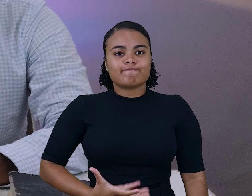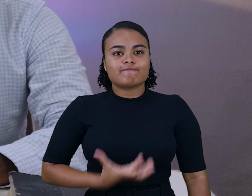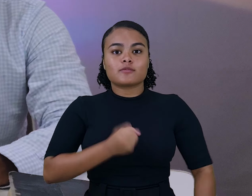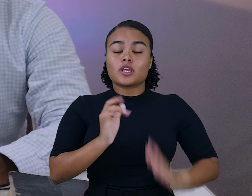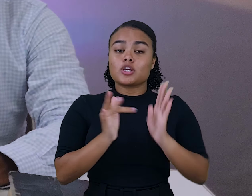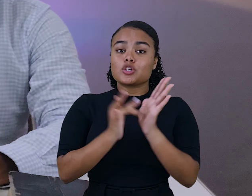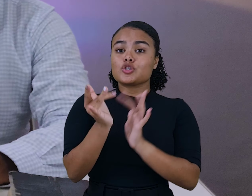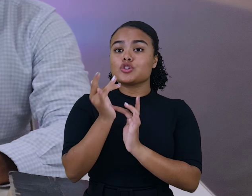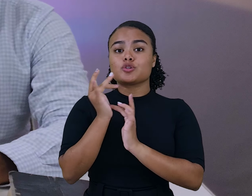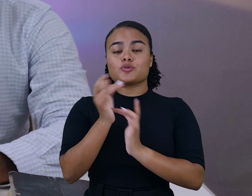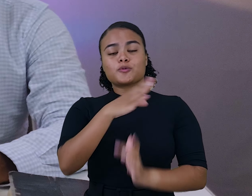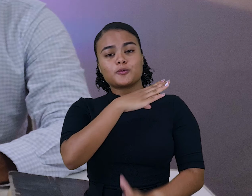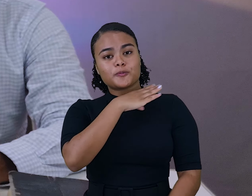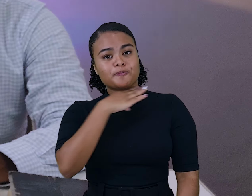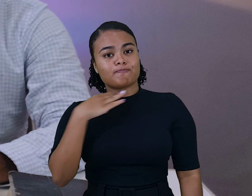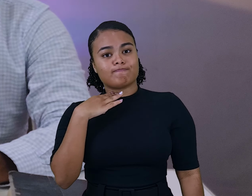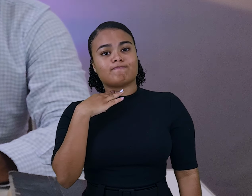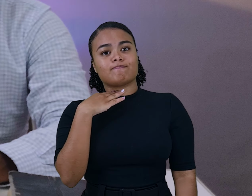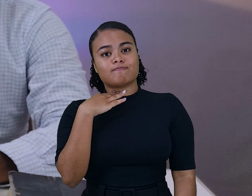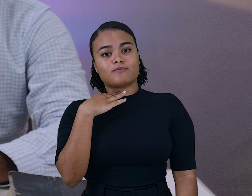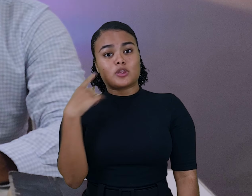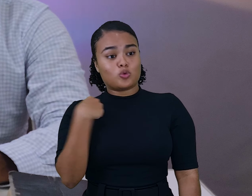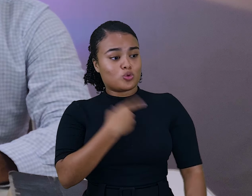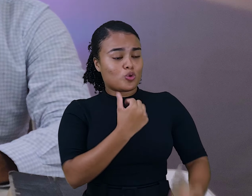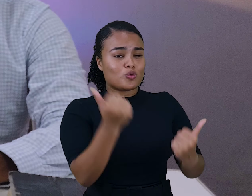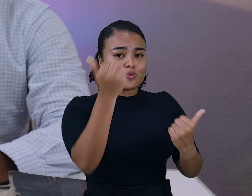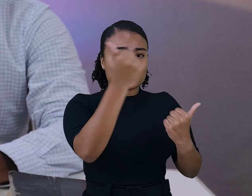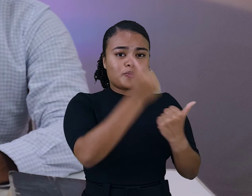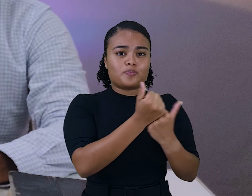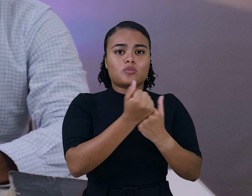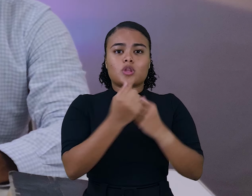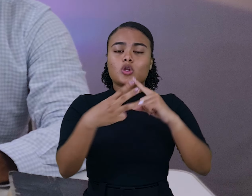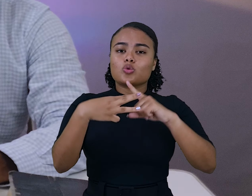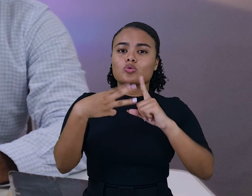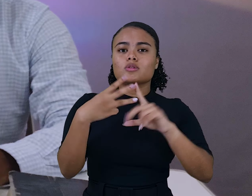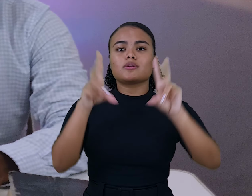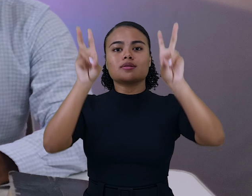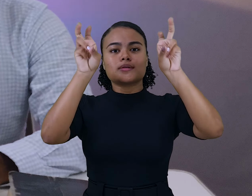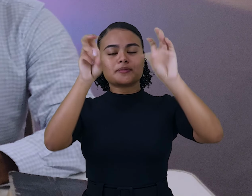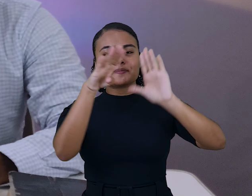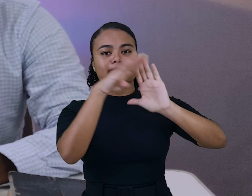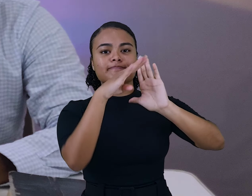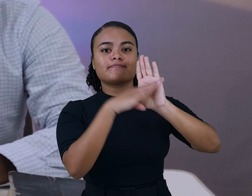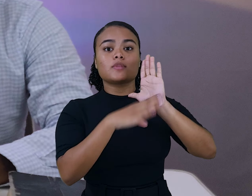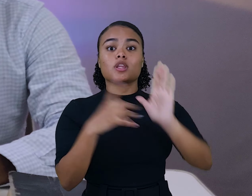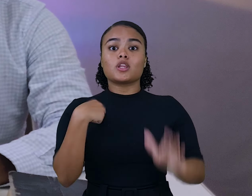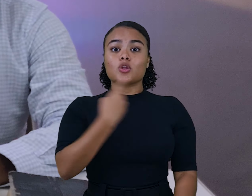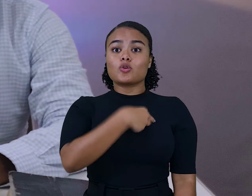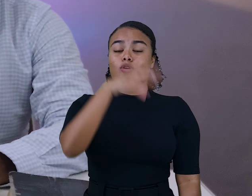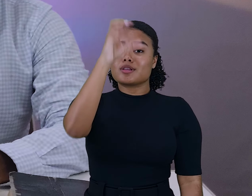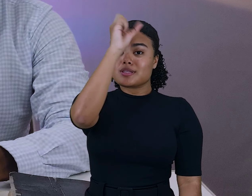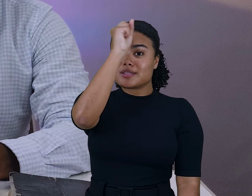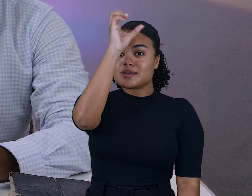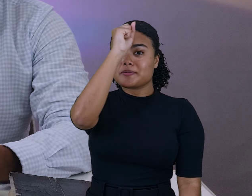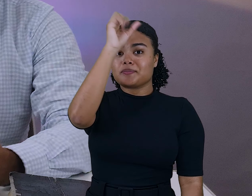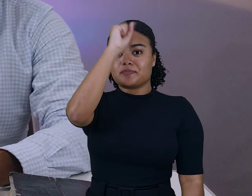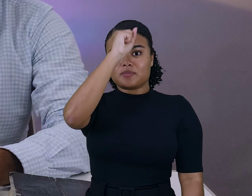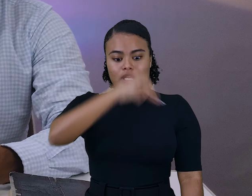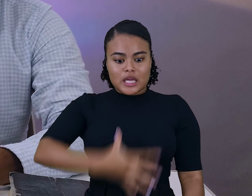salvação. Jesus morreu a nossa morte. No terceiro subtópico, nós aprenderemos